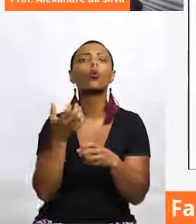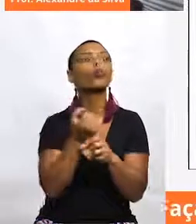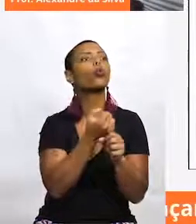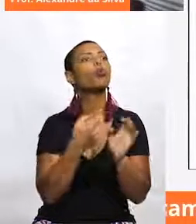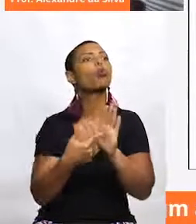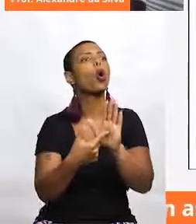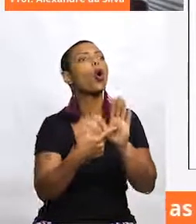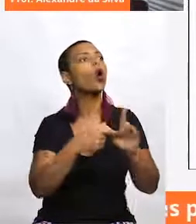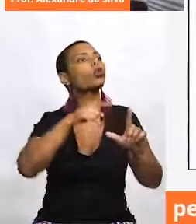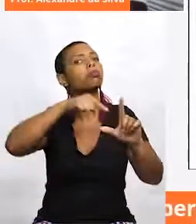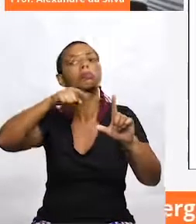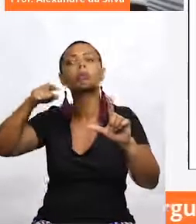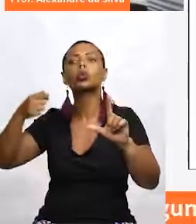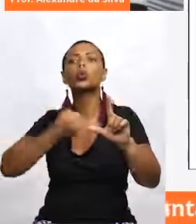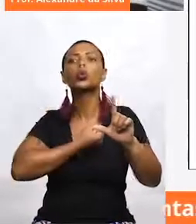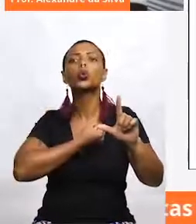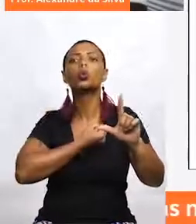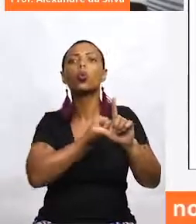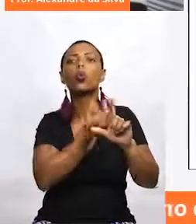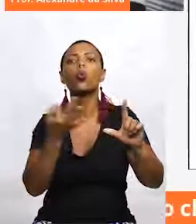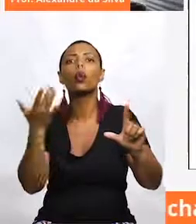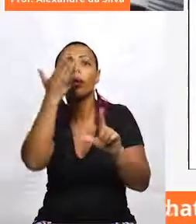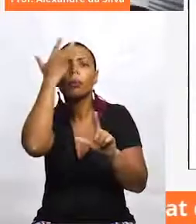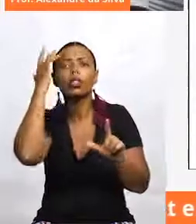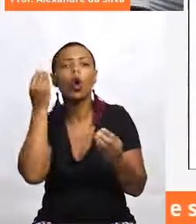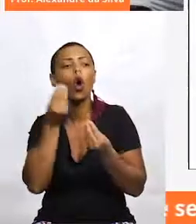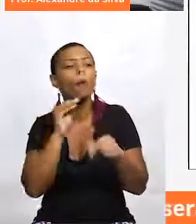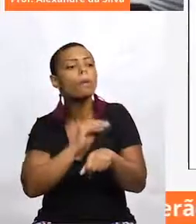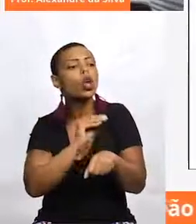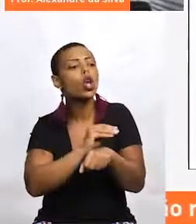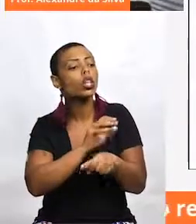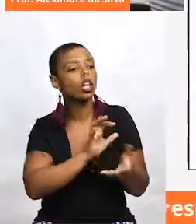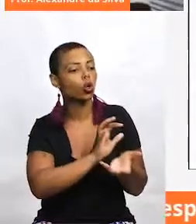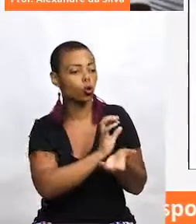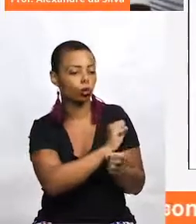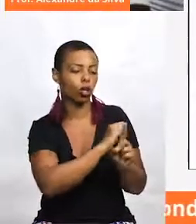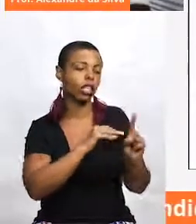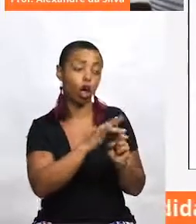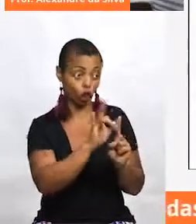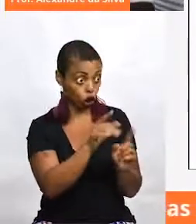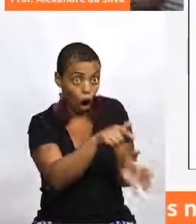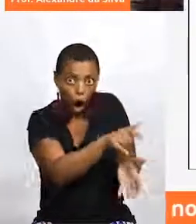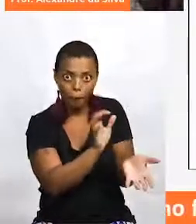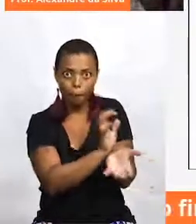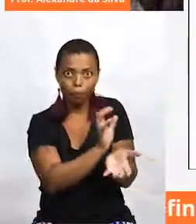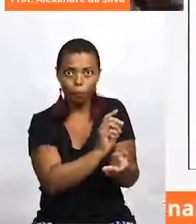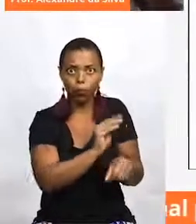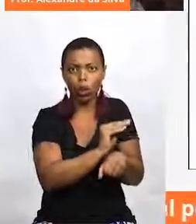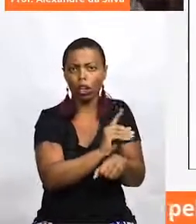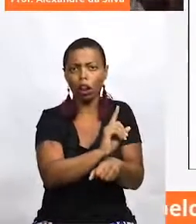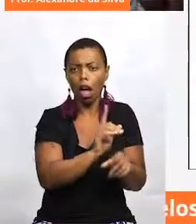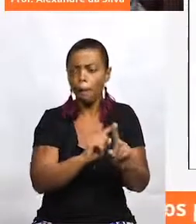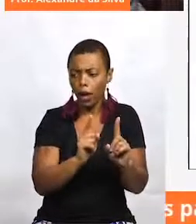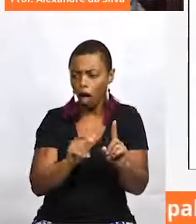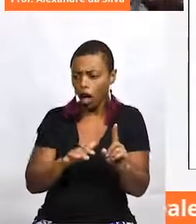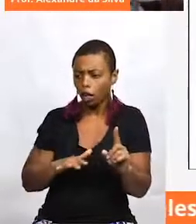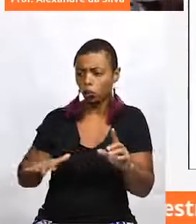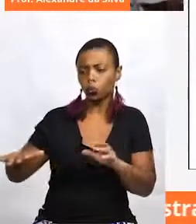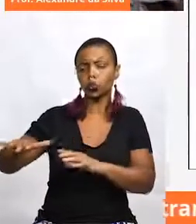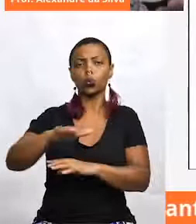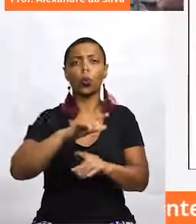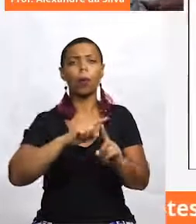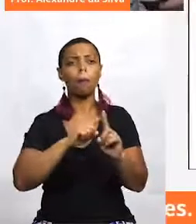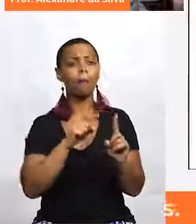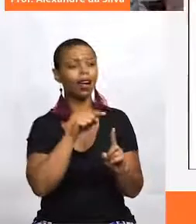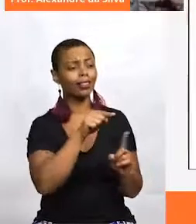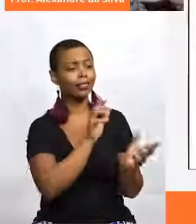né, a importância da gente proteger esse grupo social, não só ele, mas também esse grupo social, já que era um grupo que